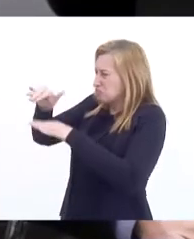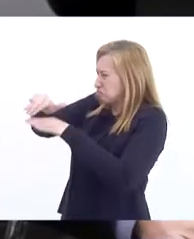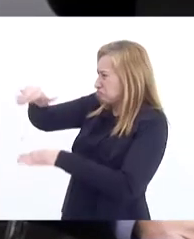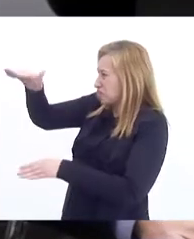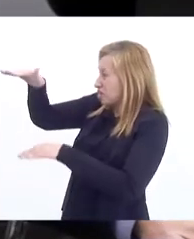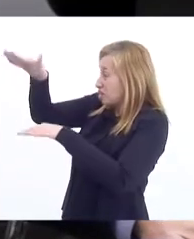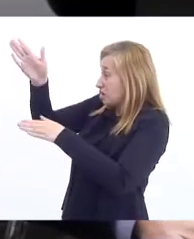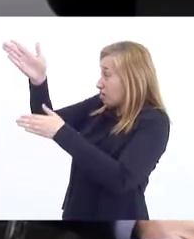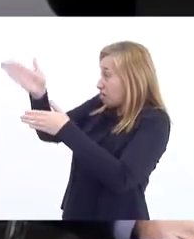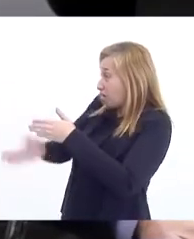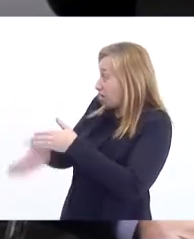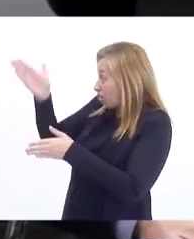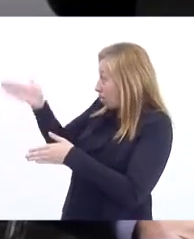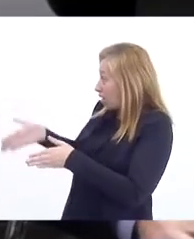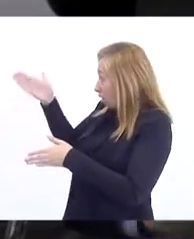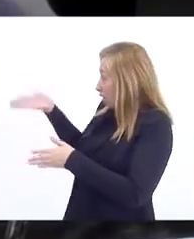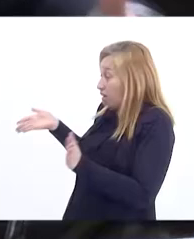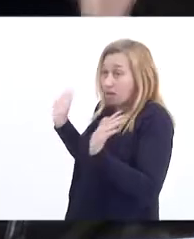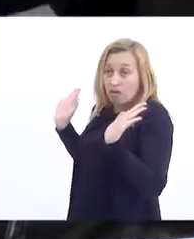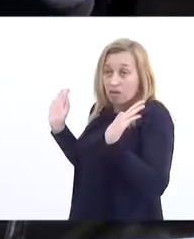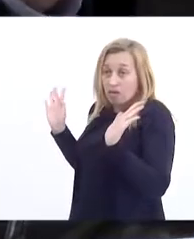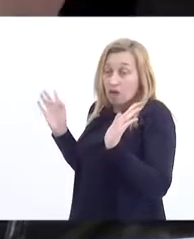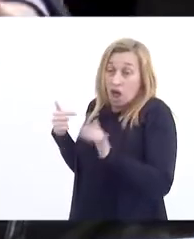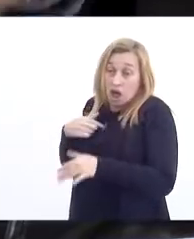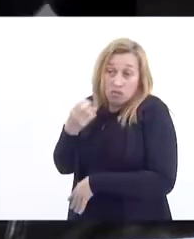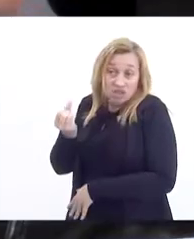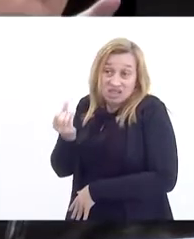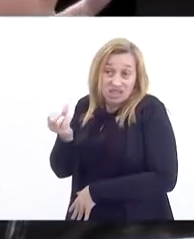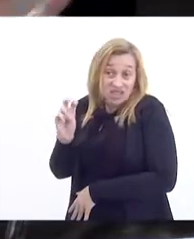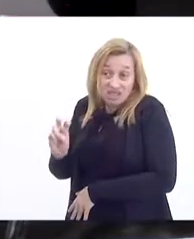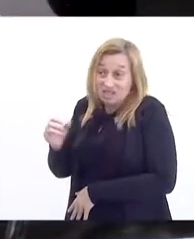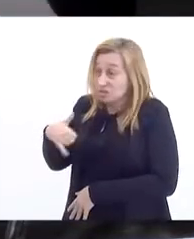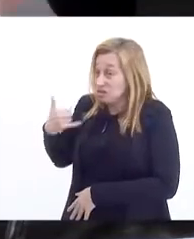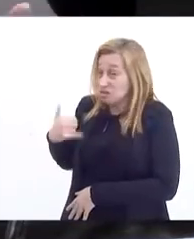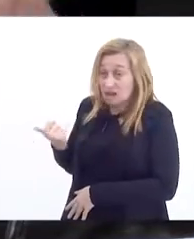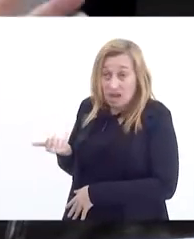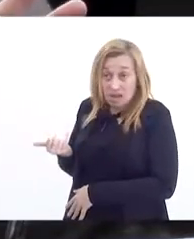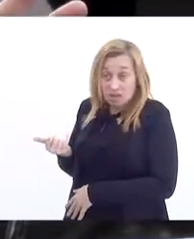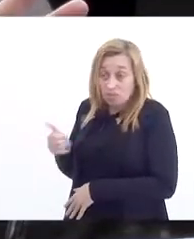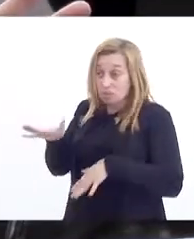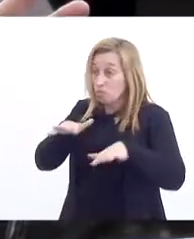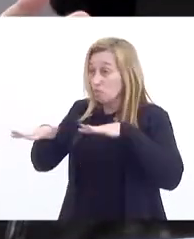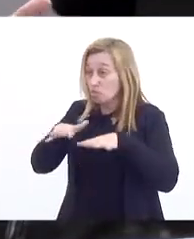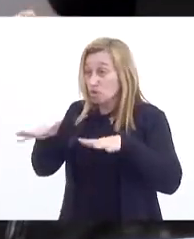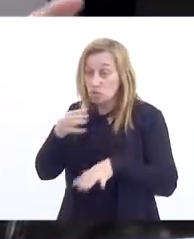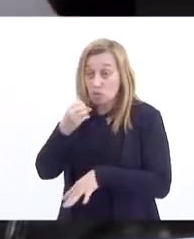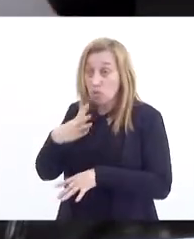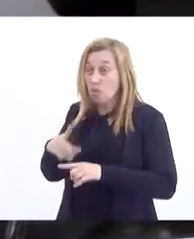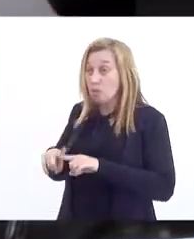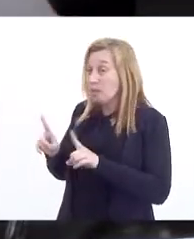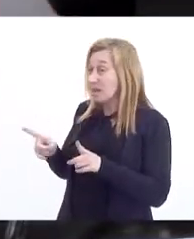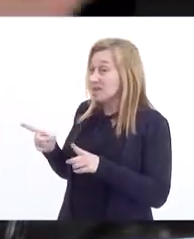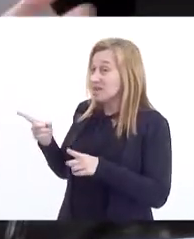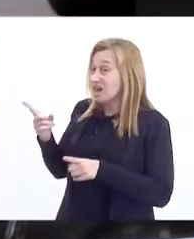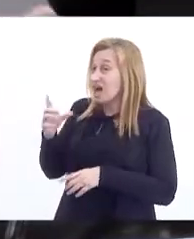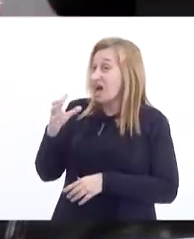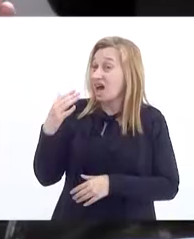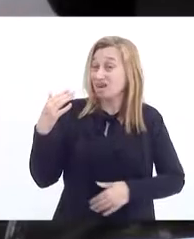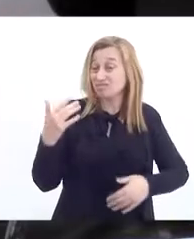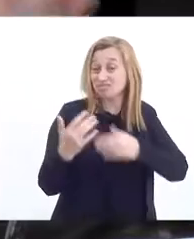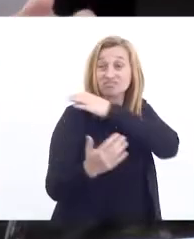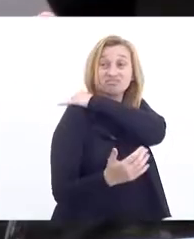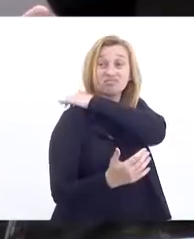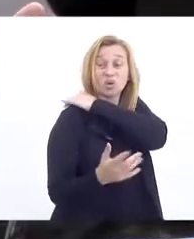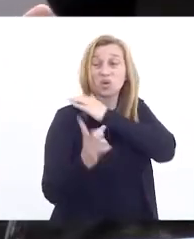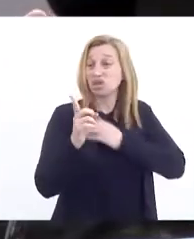presidente. E eu sou um homem de 75 anos que, a rigor, estou com meus movimentos todos em dia. Bom, Bom demais. Mas a coluna já não tem mais